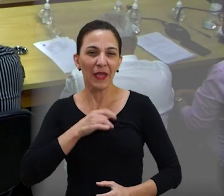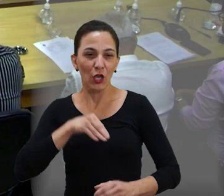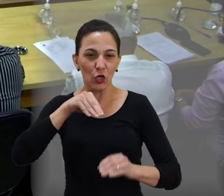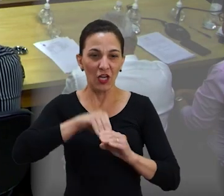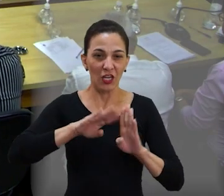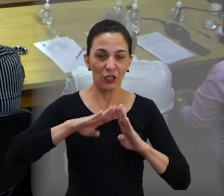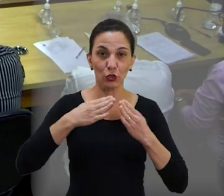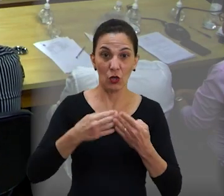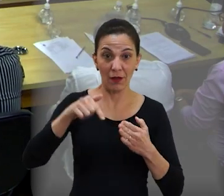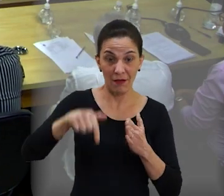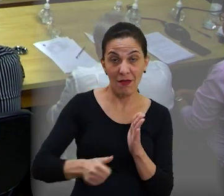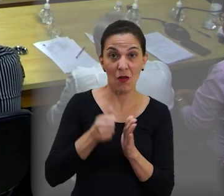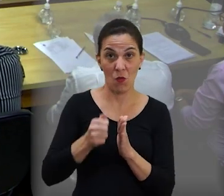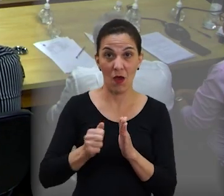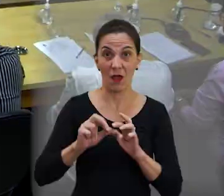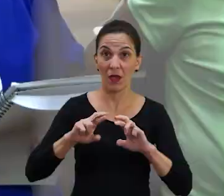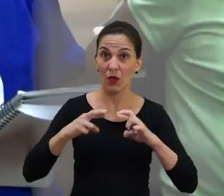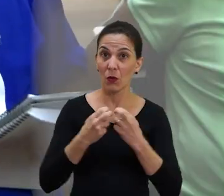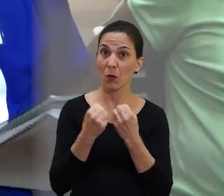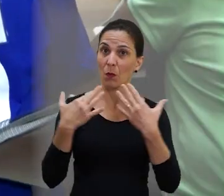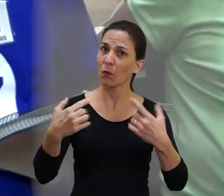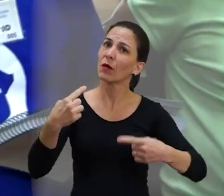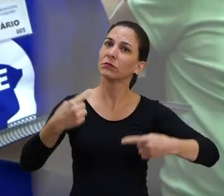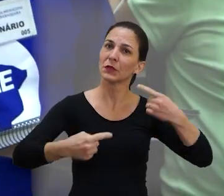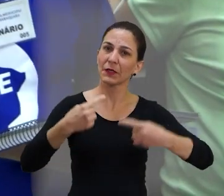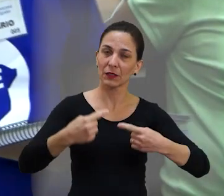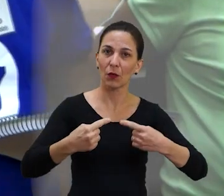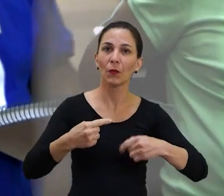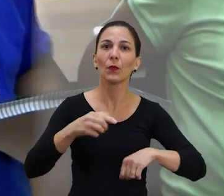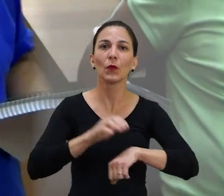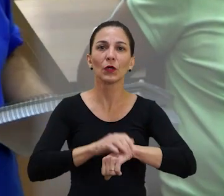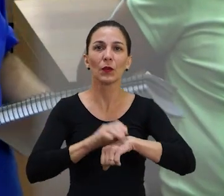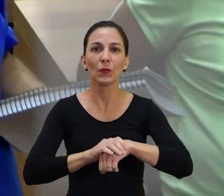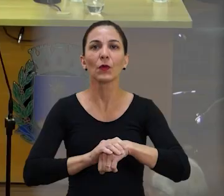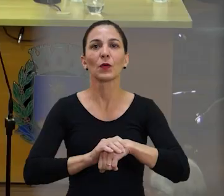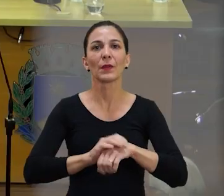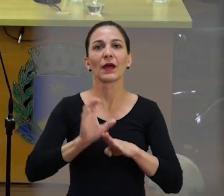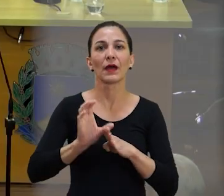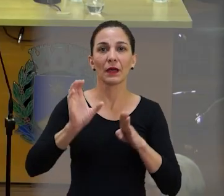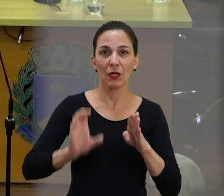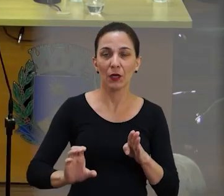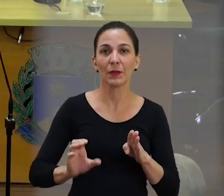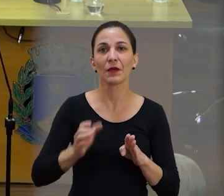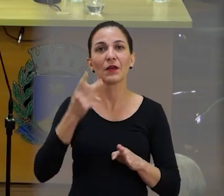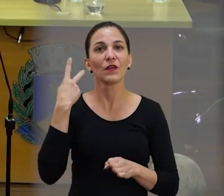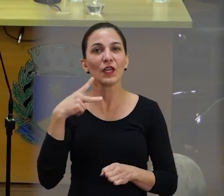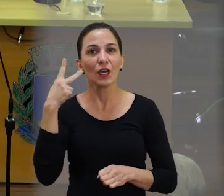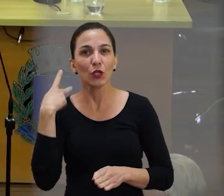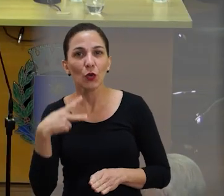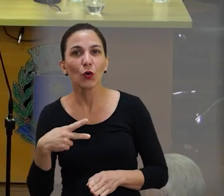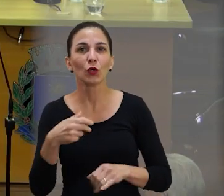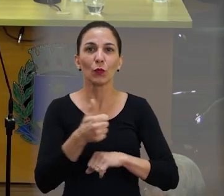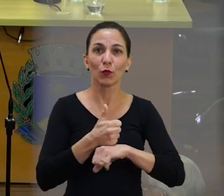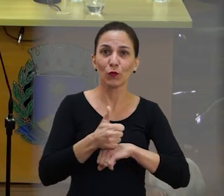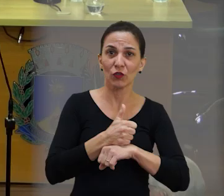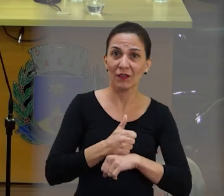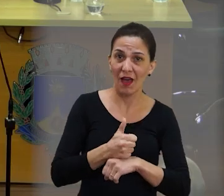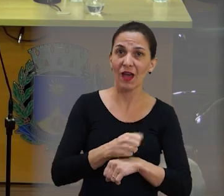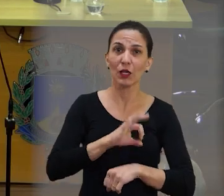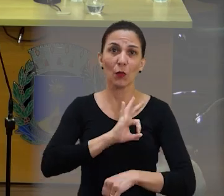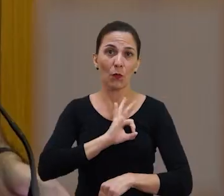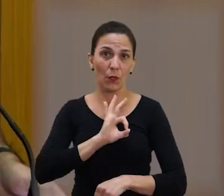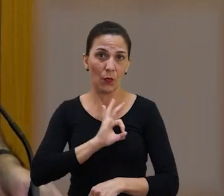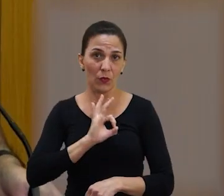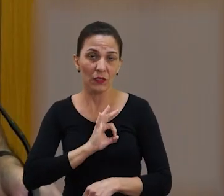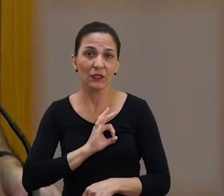a sensação de insegurança nas escolas de Araraquara foi debatida em audiência pública organizada pela câmara municipal com presença de